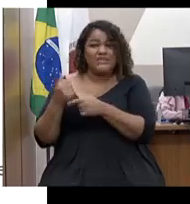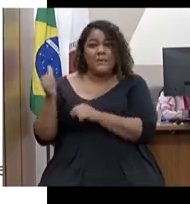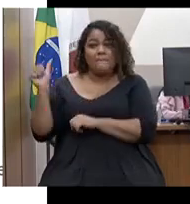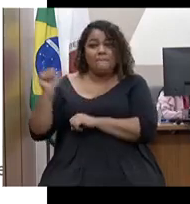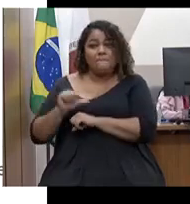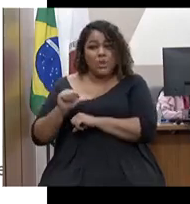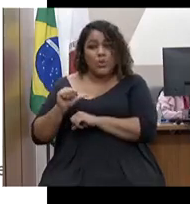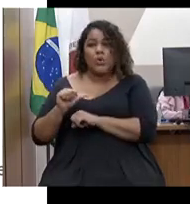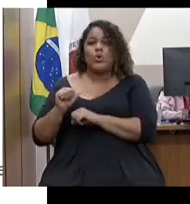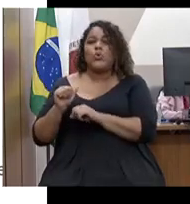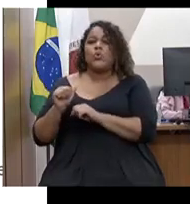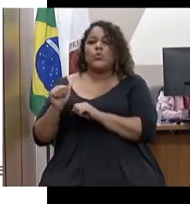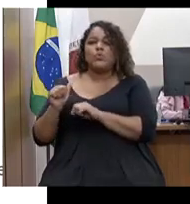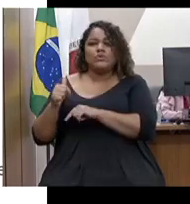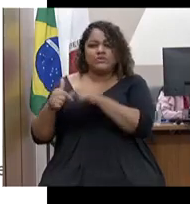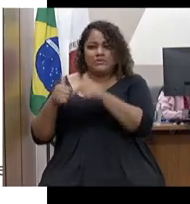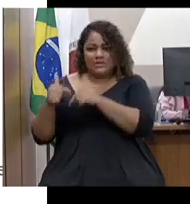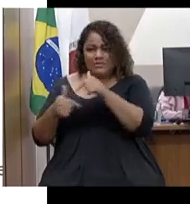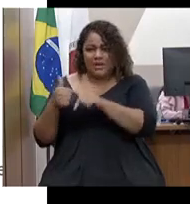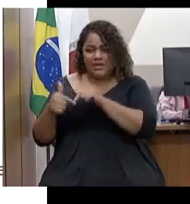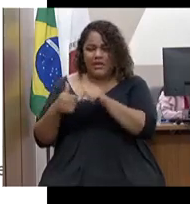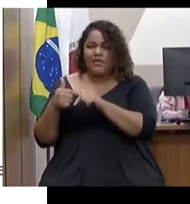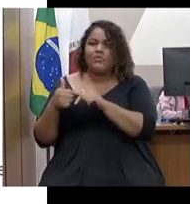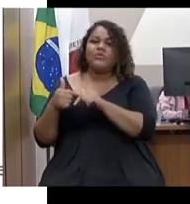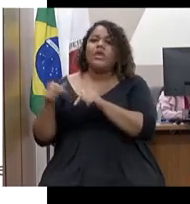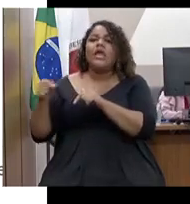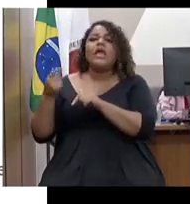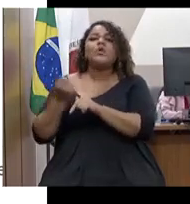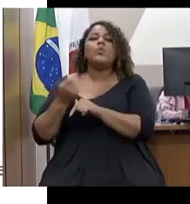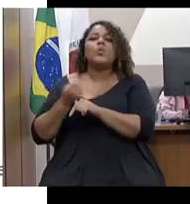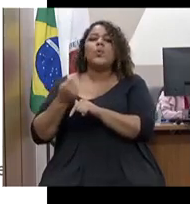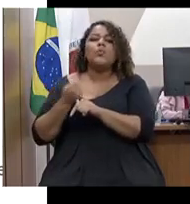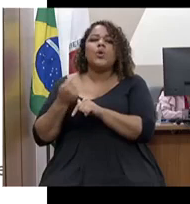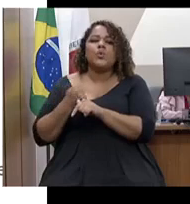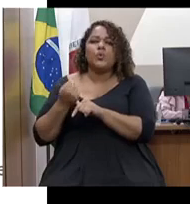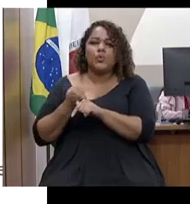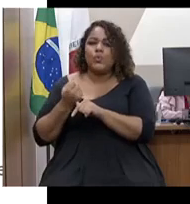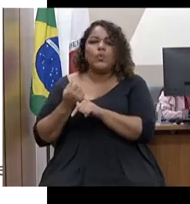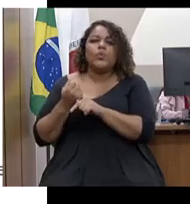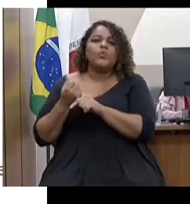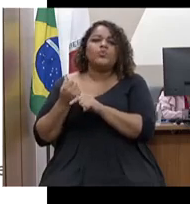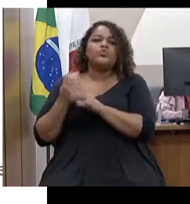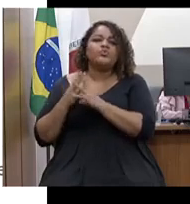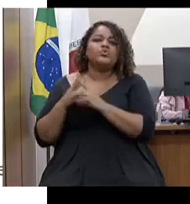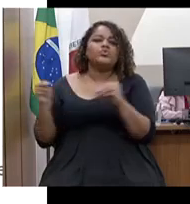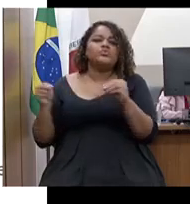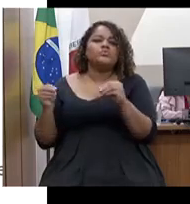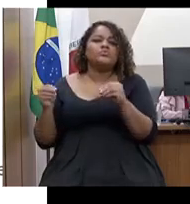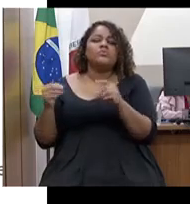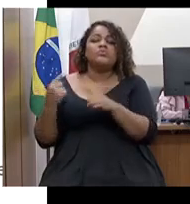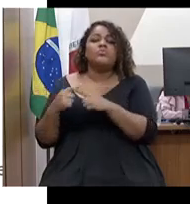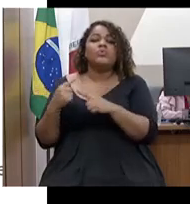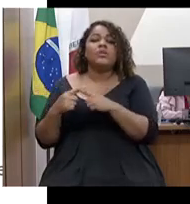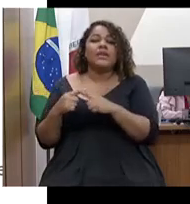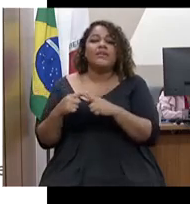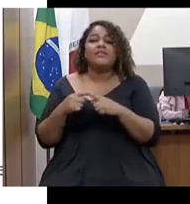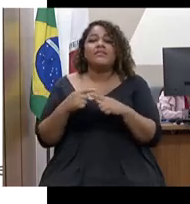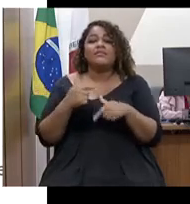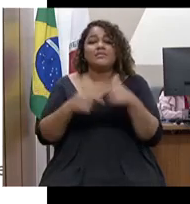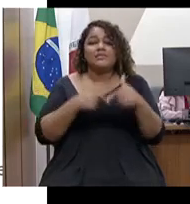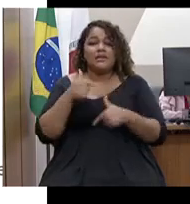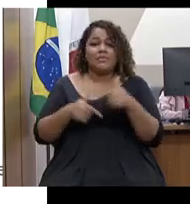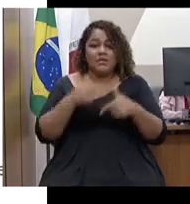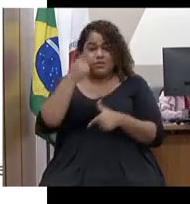o trabalho essas comunicações desaparecem porque o trabalhador autônomo ele não faz comunicação quem faz comunicação